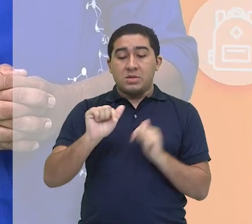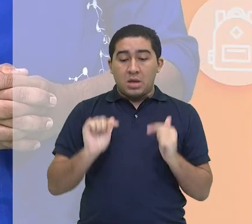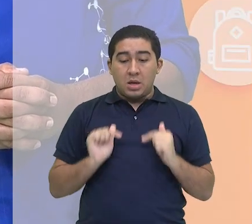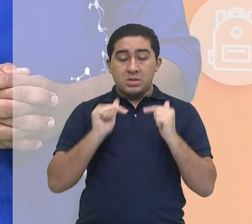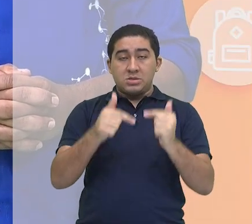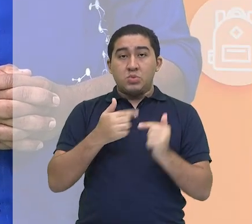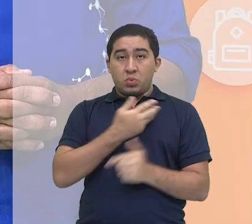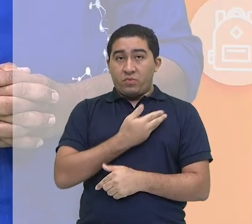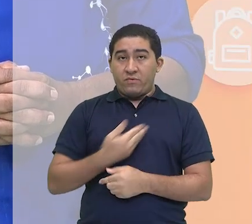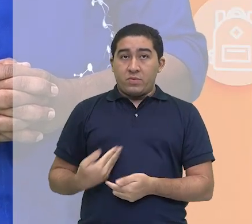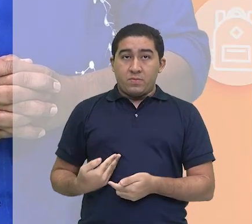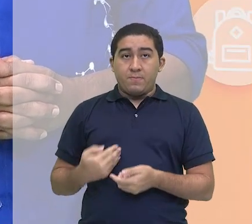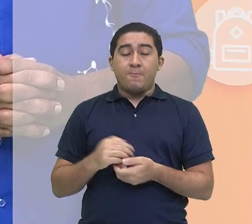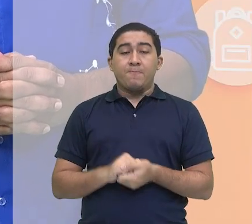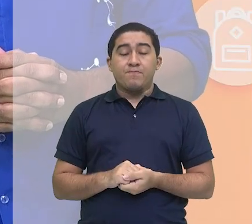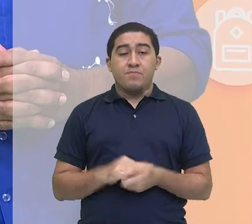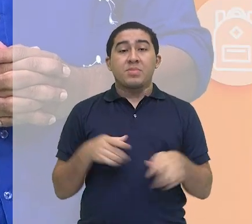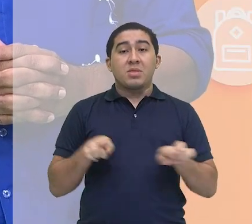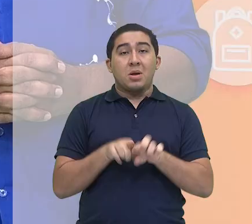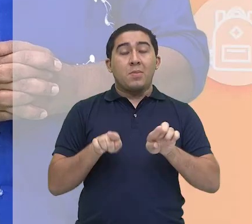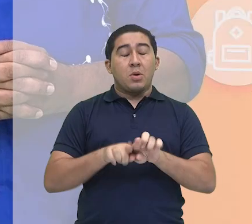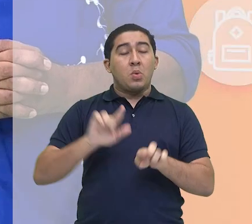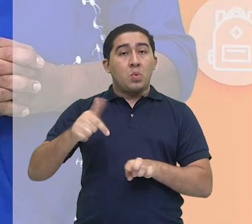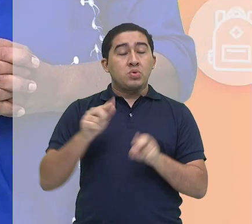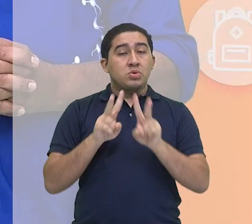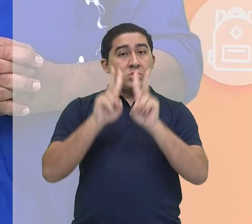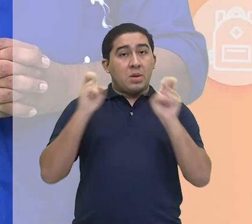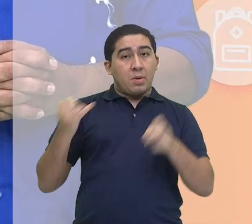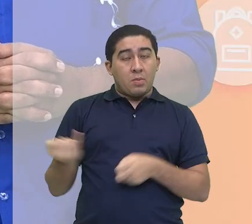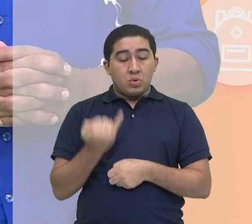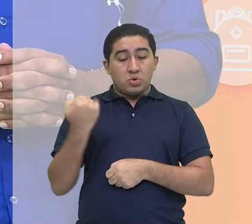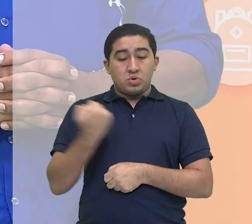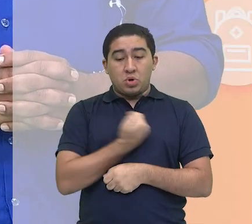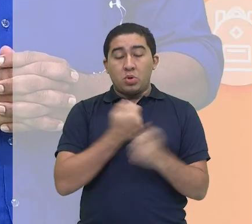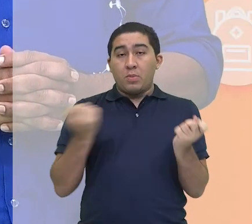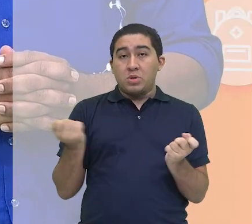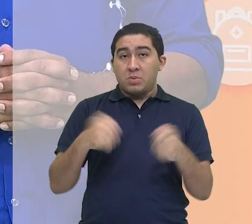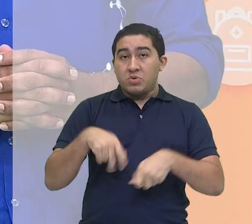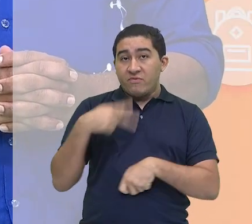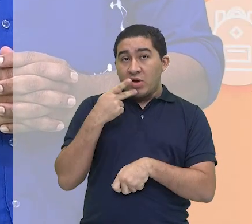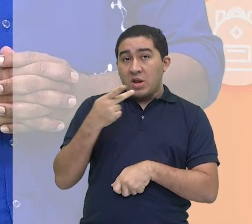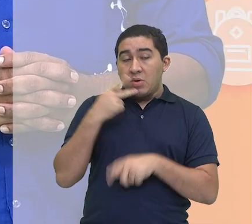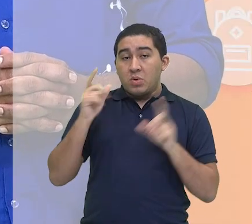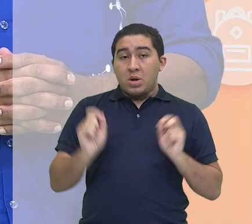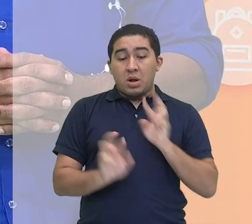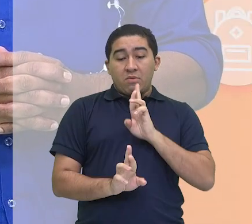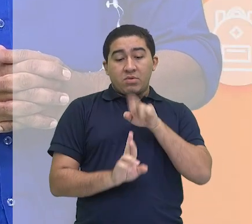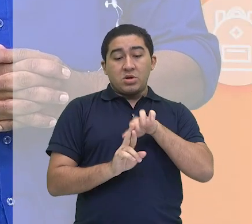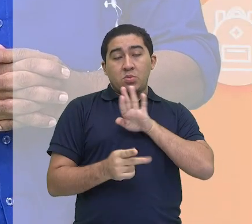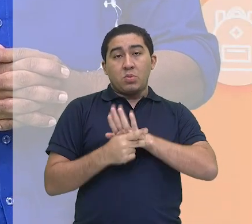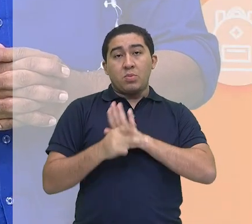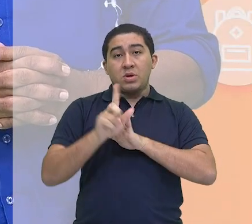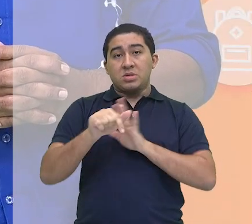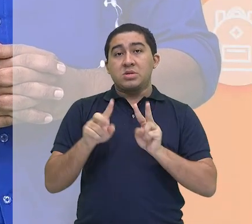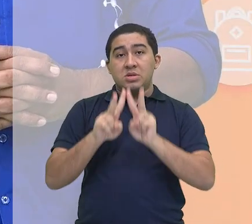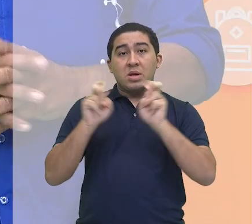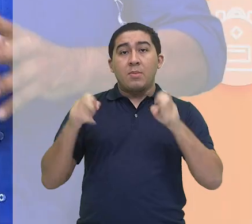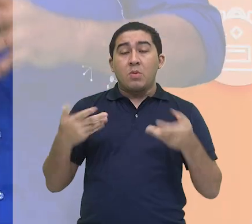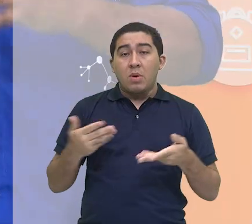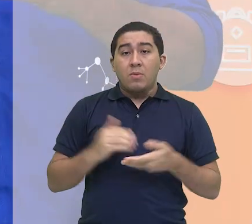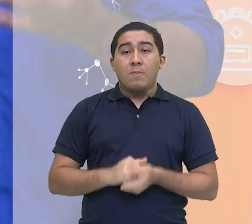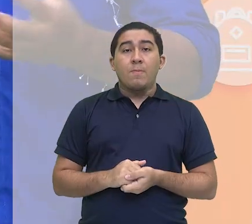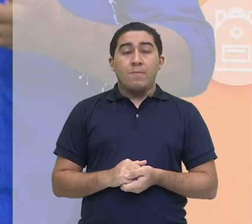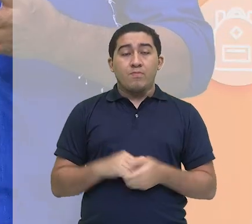ação governamental. Outra coisa também importante também, que a gente pode falar aqui, ainda em relação a isso, é